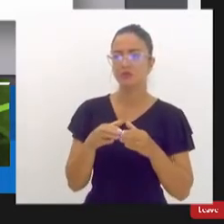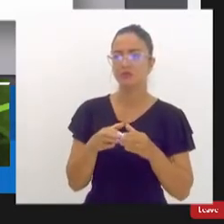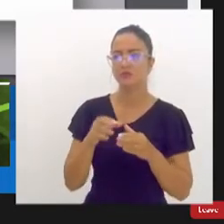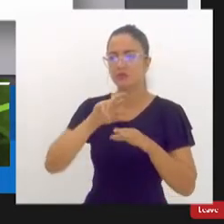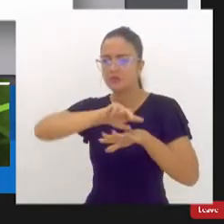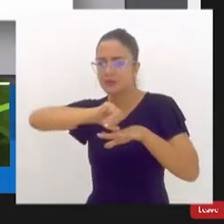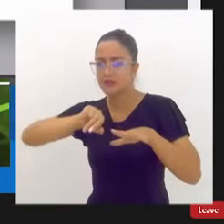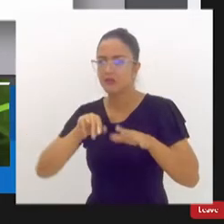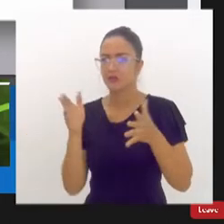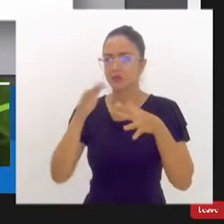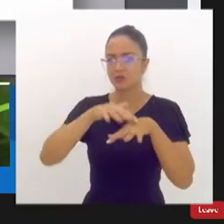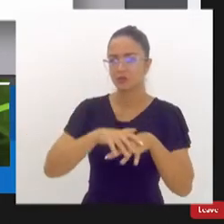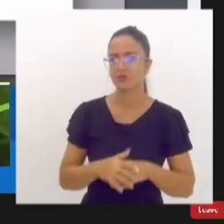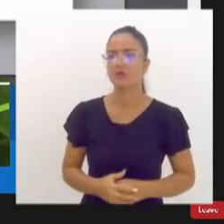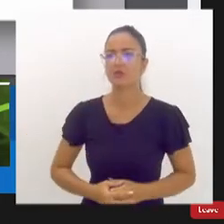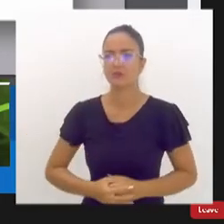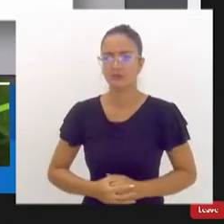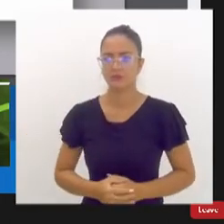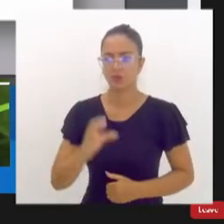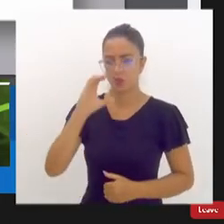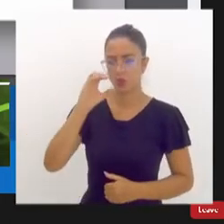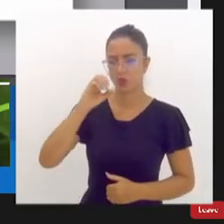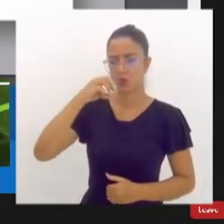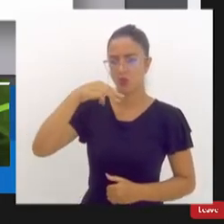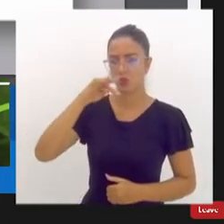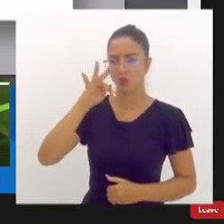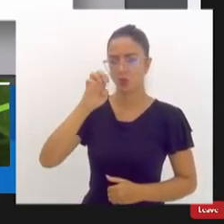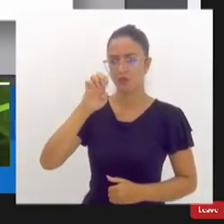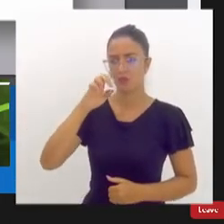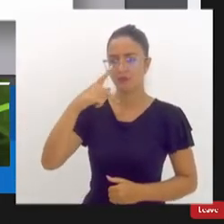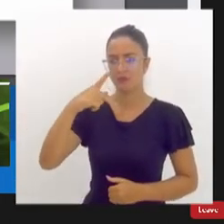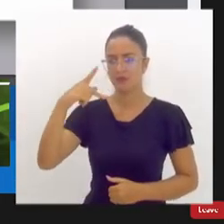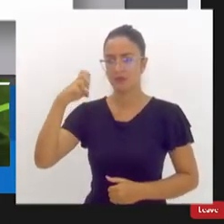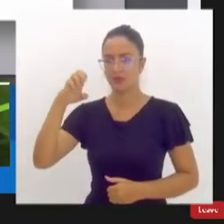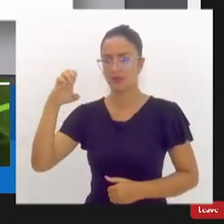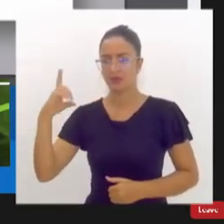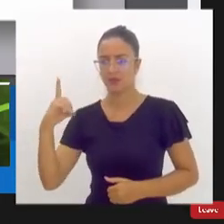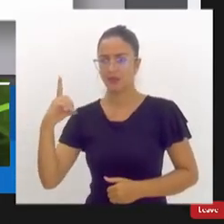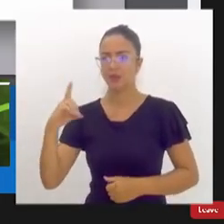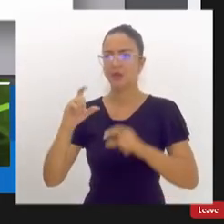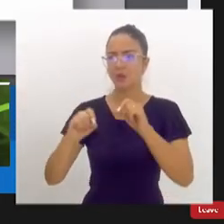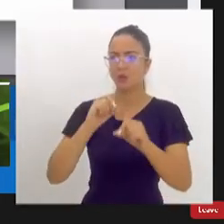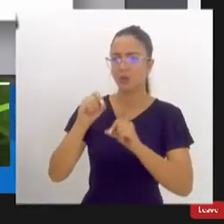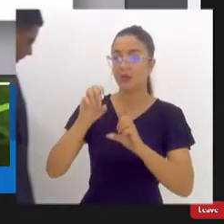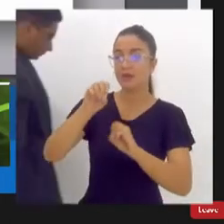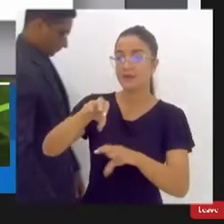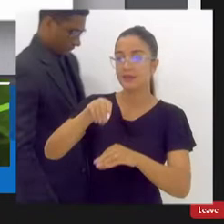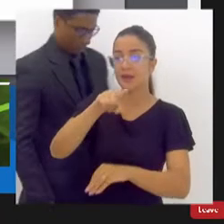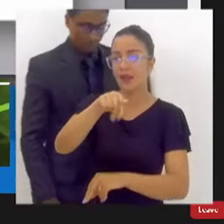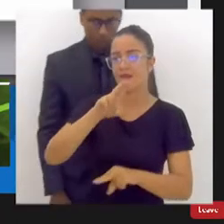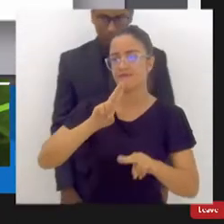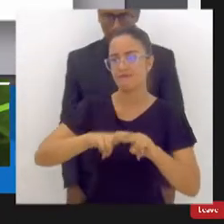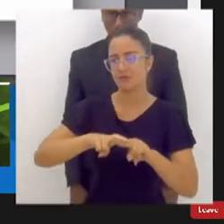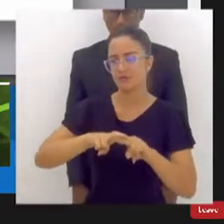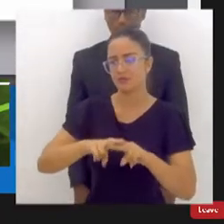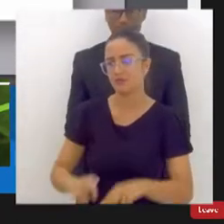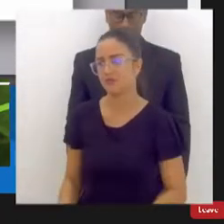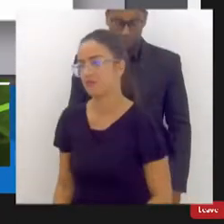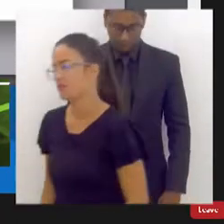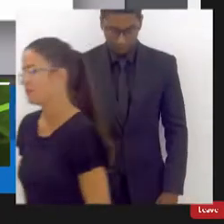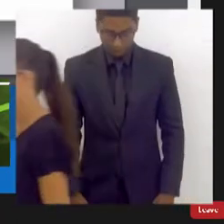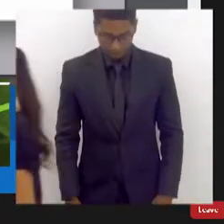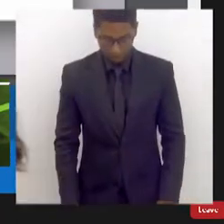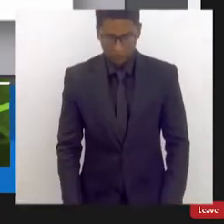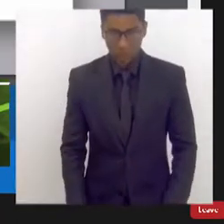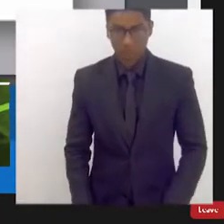E o Comitê de Acompanhamento do Plano Estadual de Educação nas Prisões, onde tanto o presidente quanto eu fazemos parte como